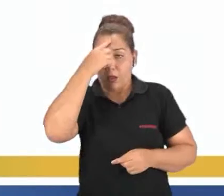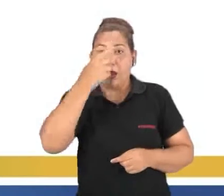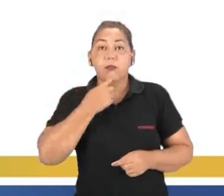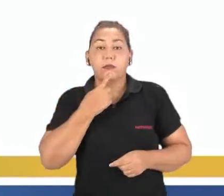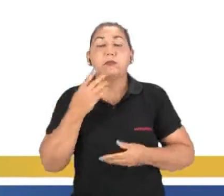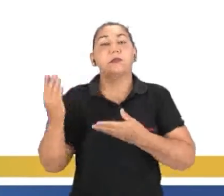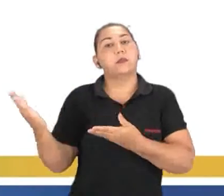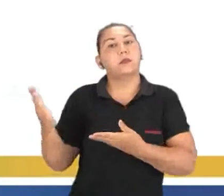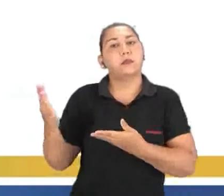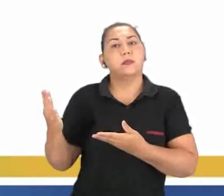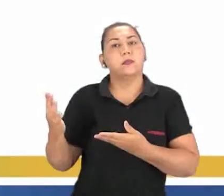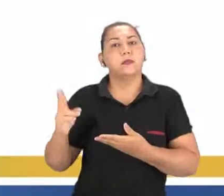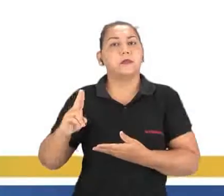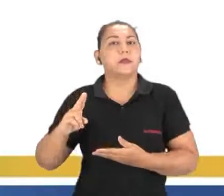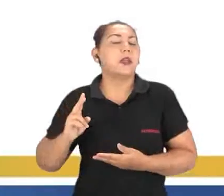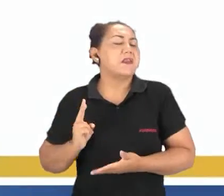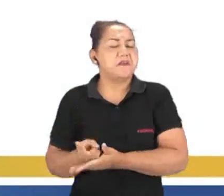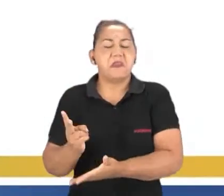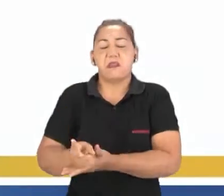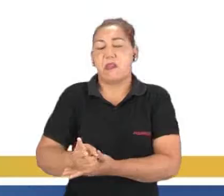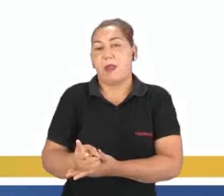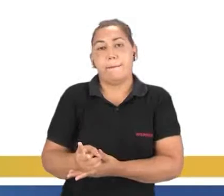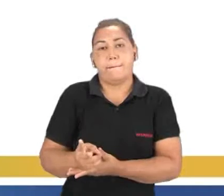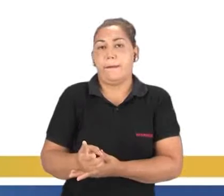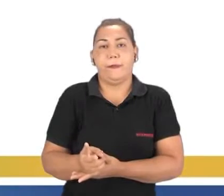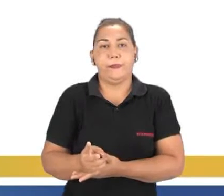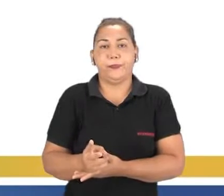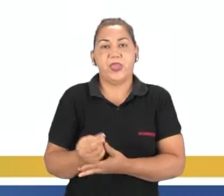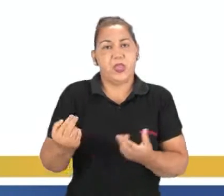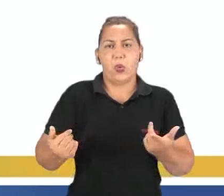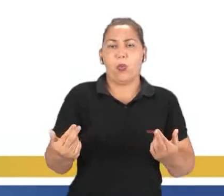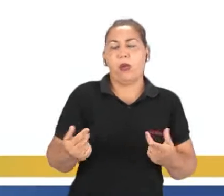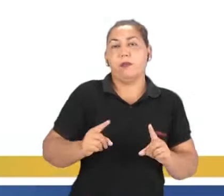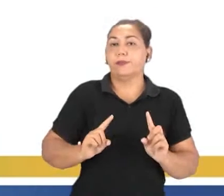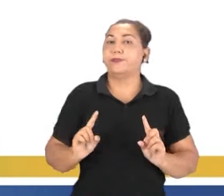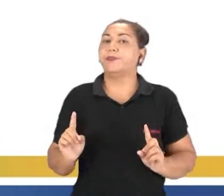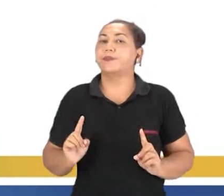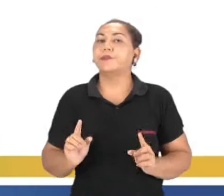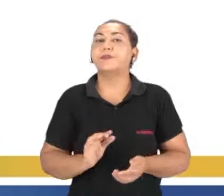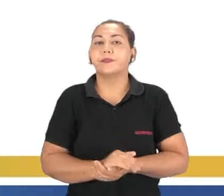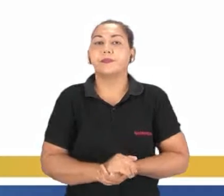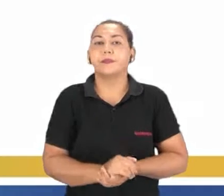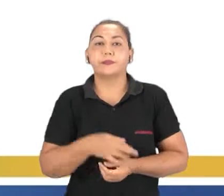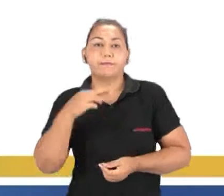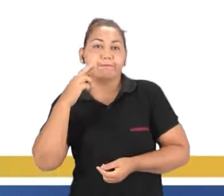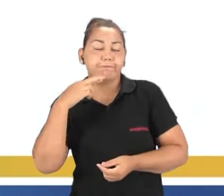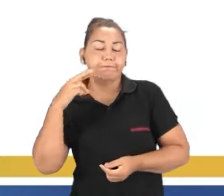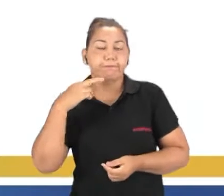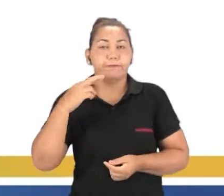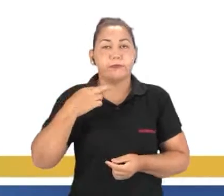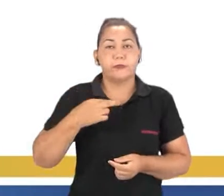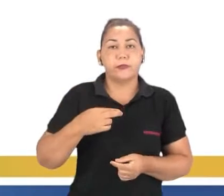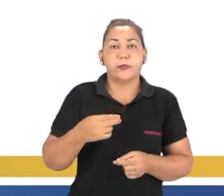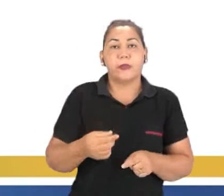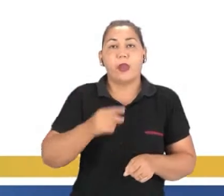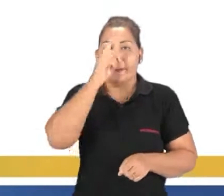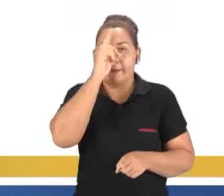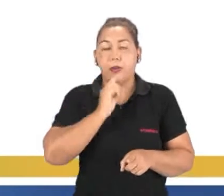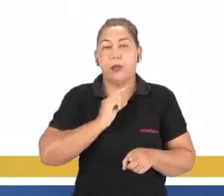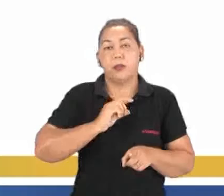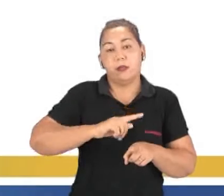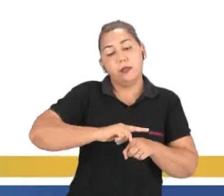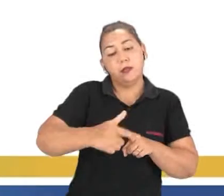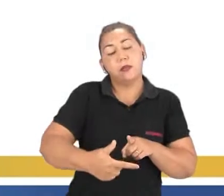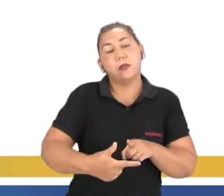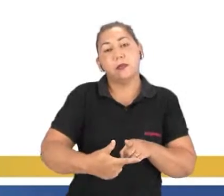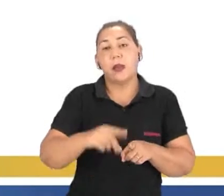são sempre amarelas lisas e verdes e rugosas. A gente observa aqui sementes amarela lisa, a gente observa sementes